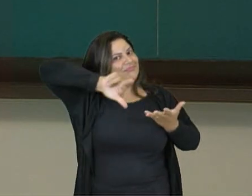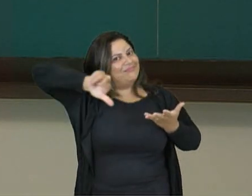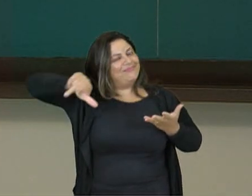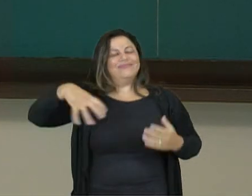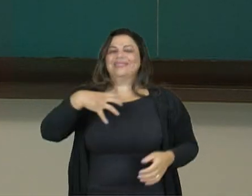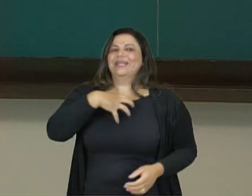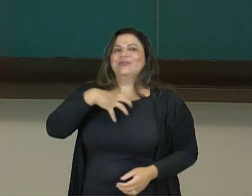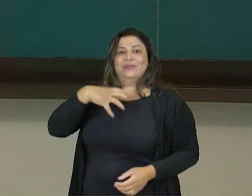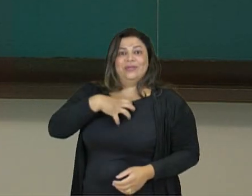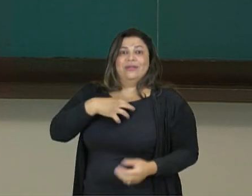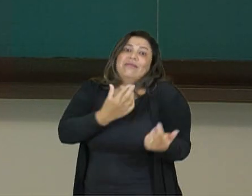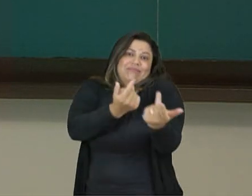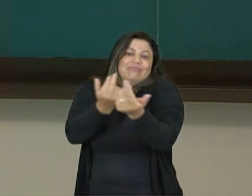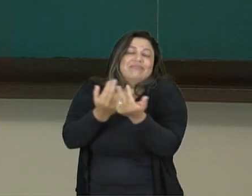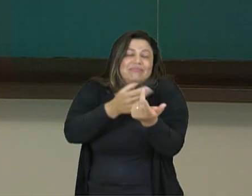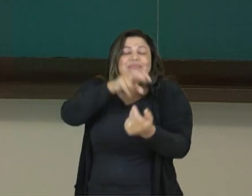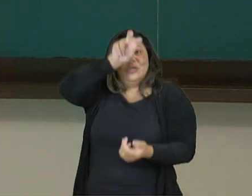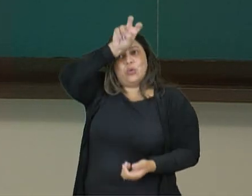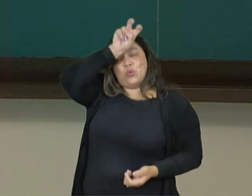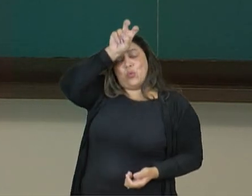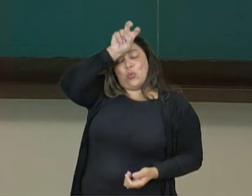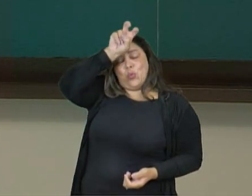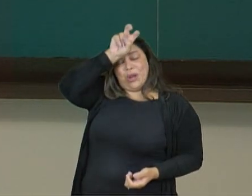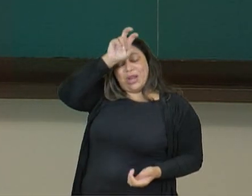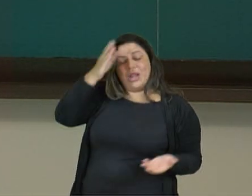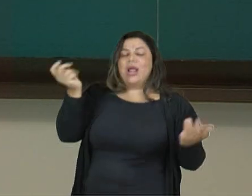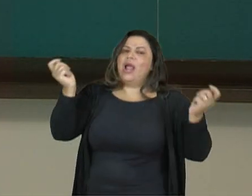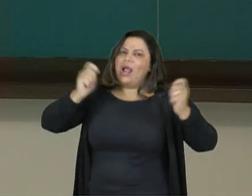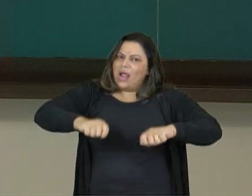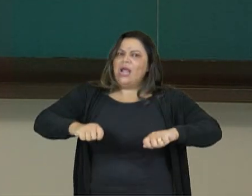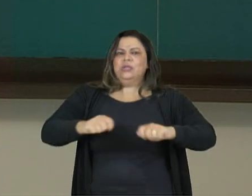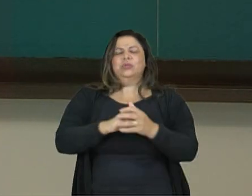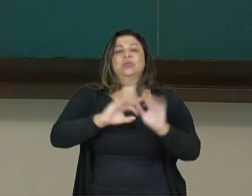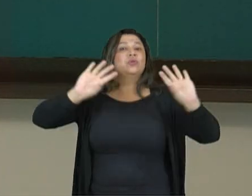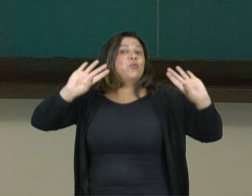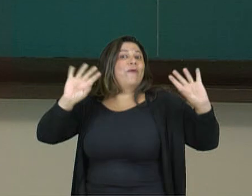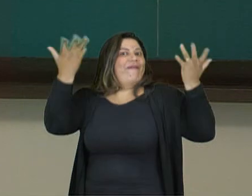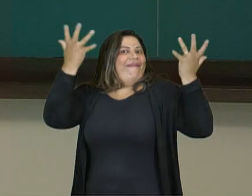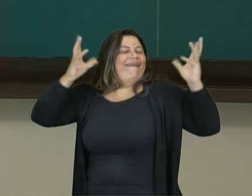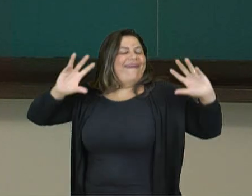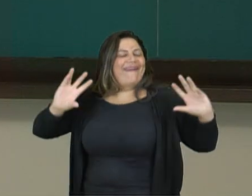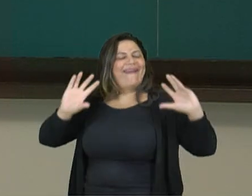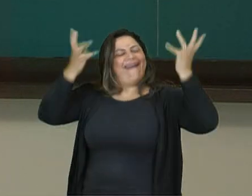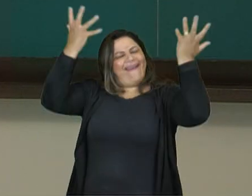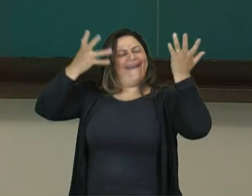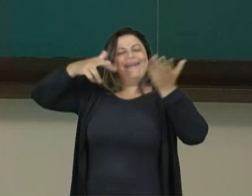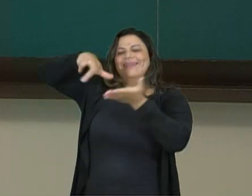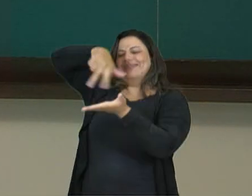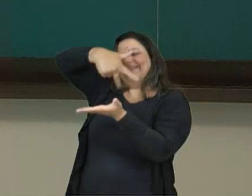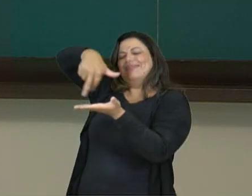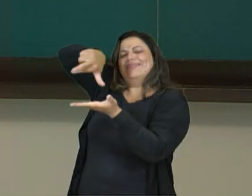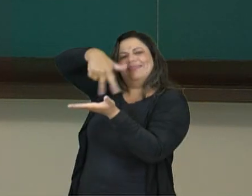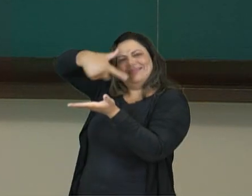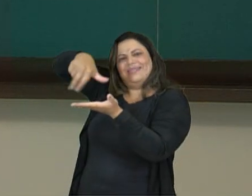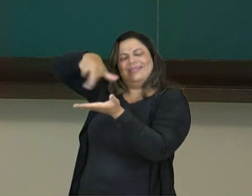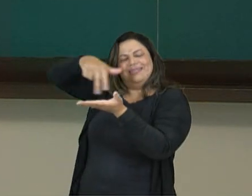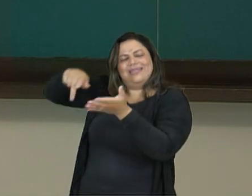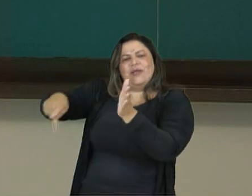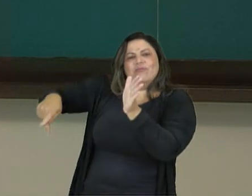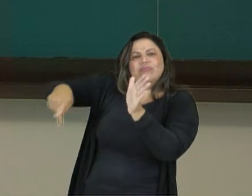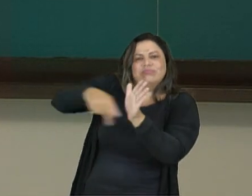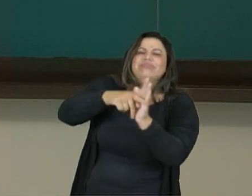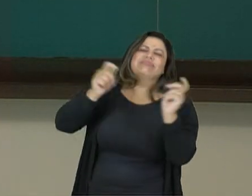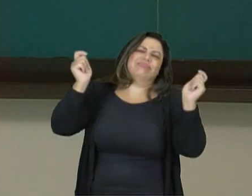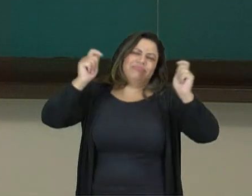os gregos também acreditavam em vários deuses e nessas festividades eles faziam danças em homenagens e nos cultos também.